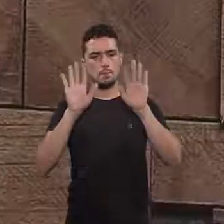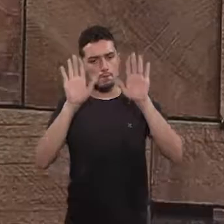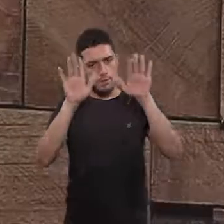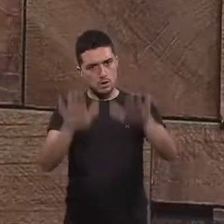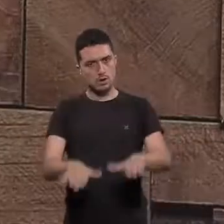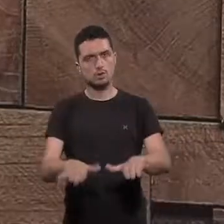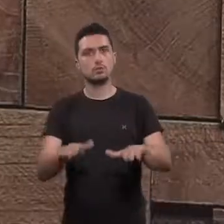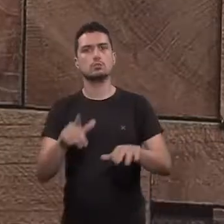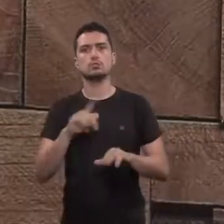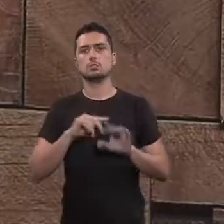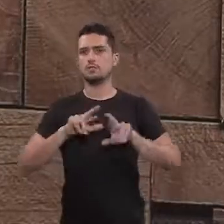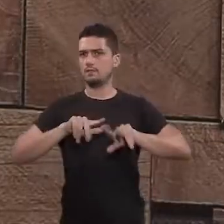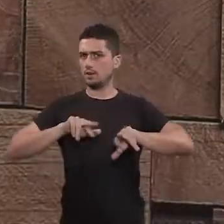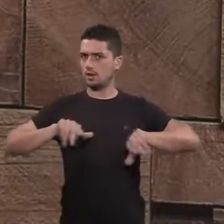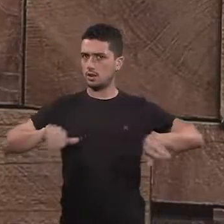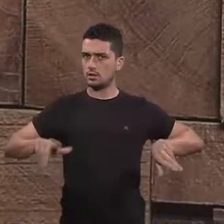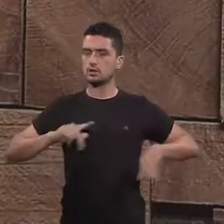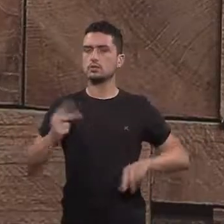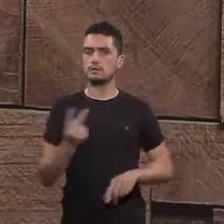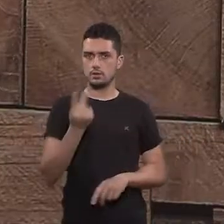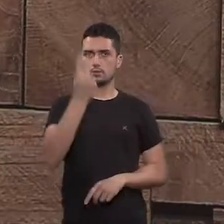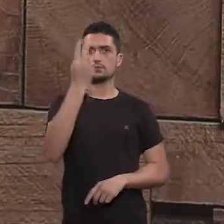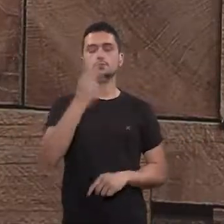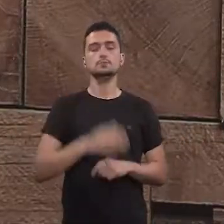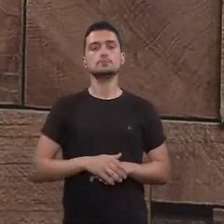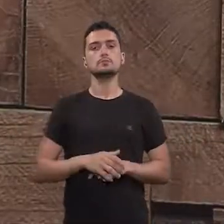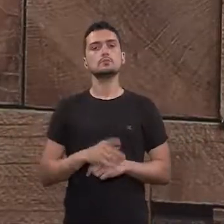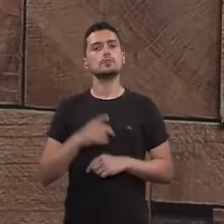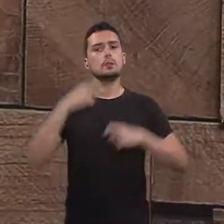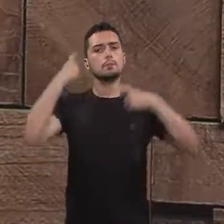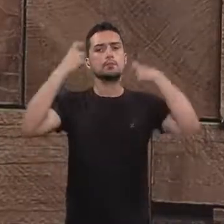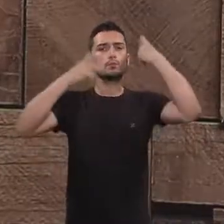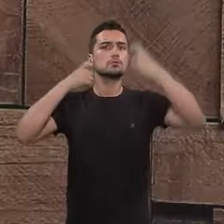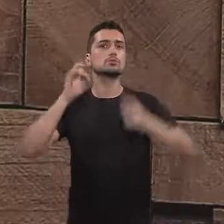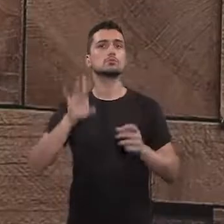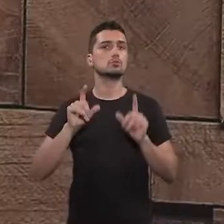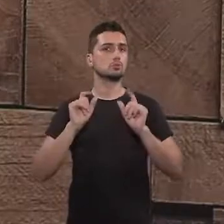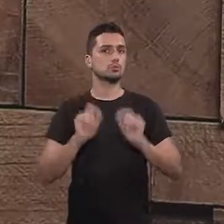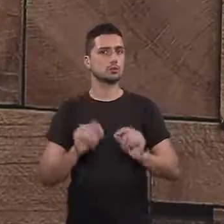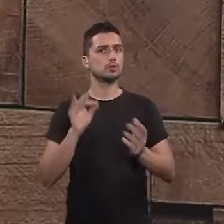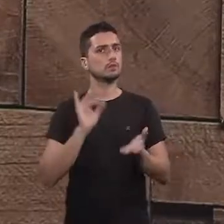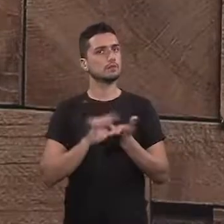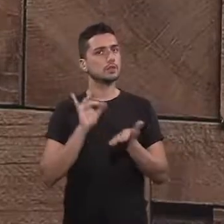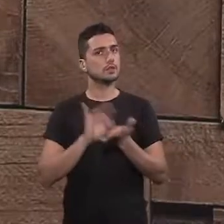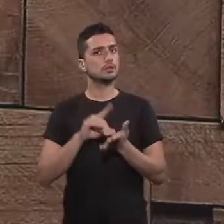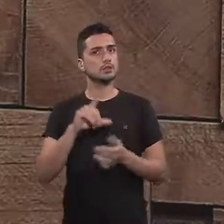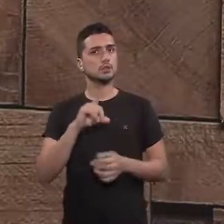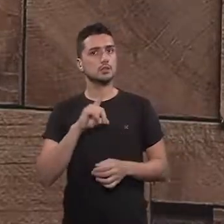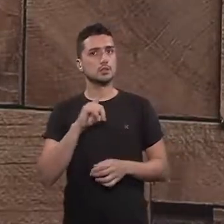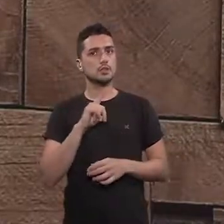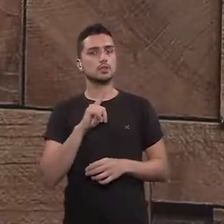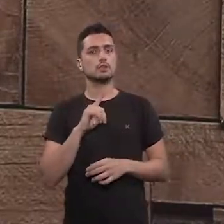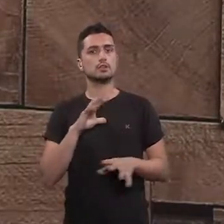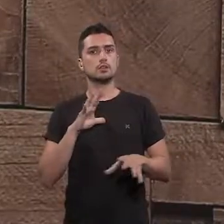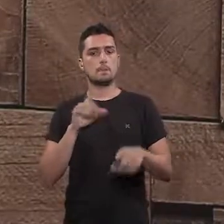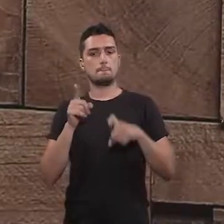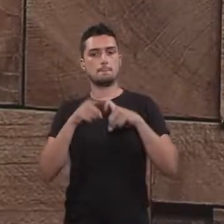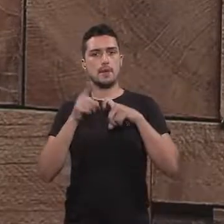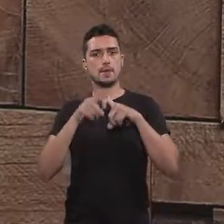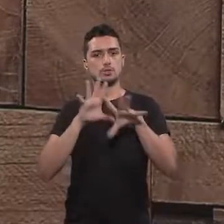seu devido valor. Uma das preocupações é que, na realidade, seja alguém com uma formação